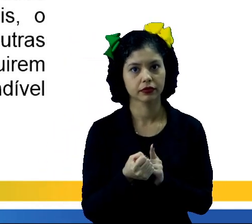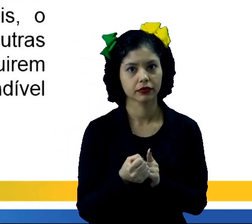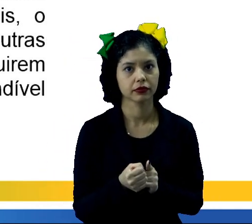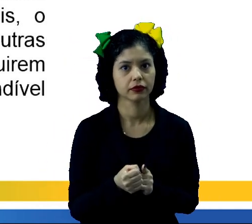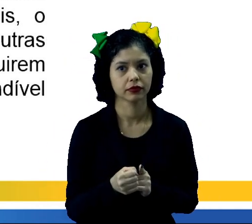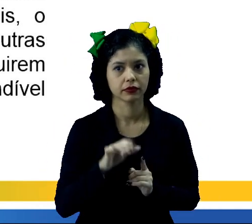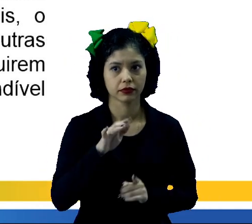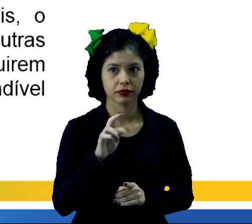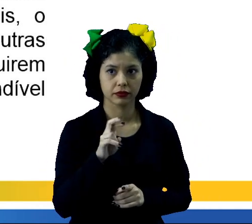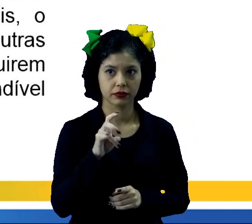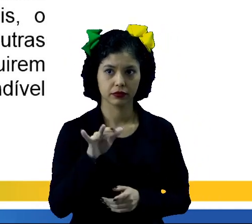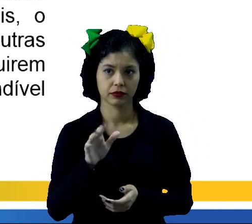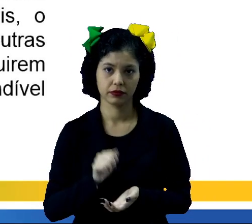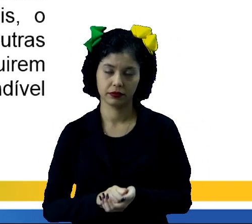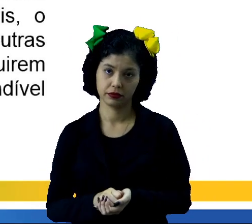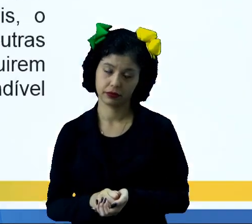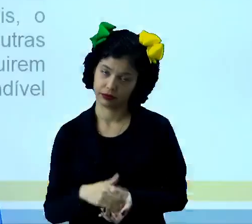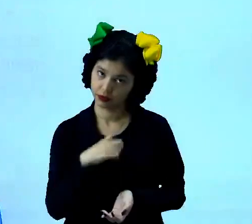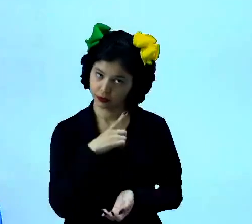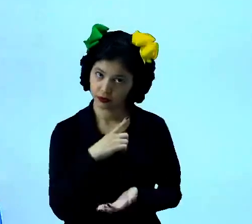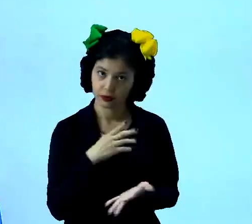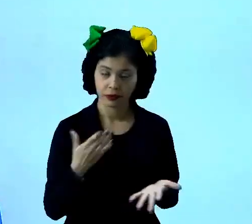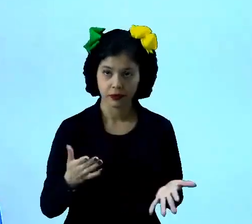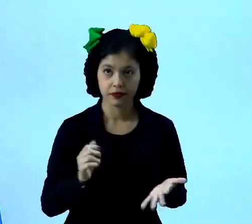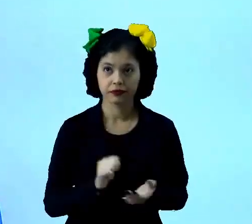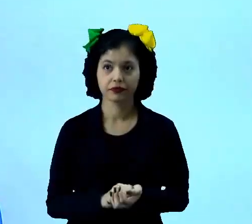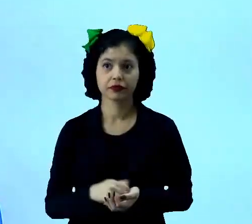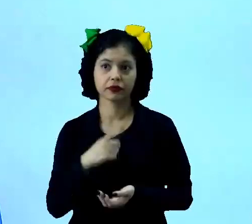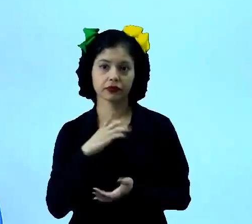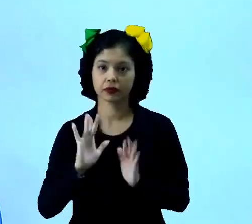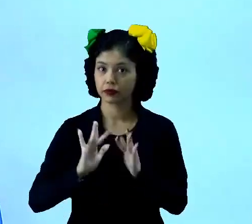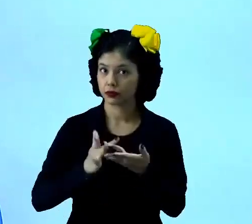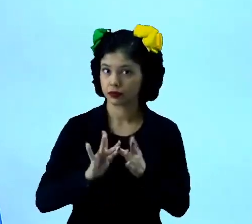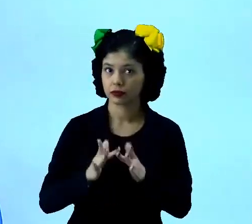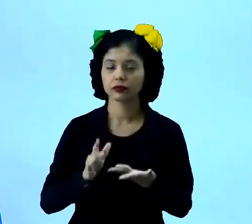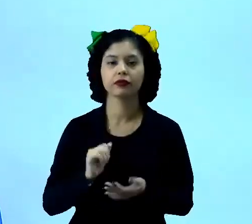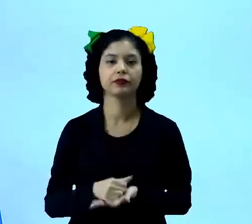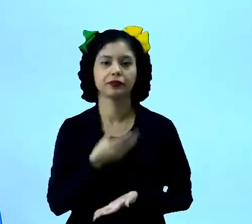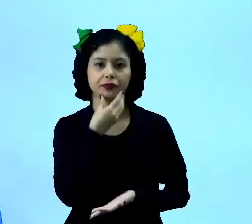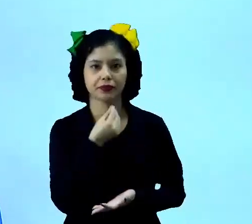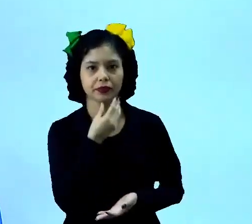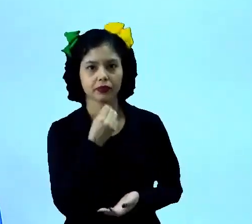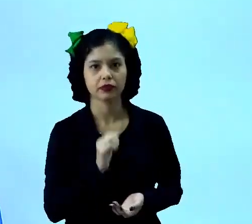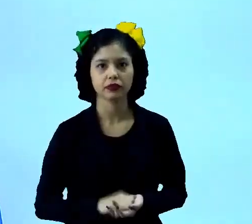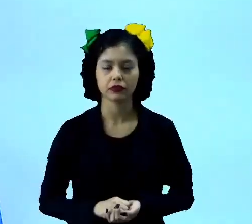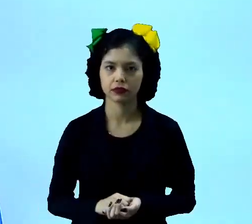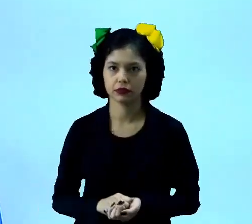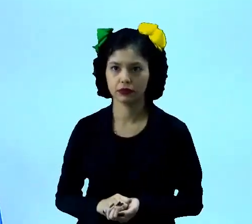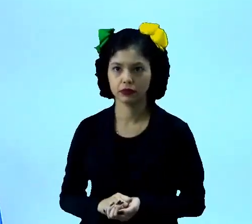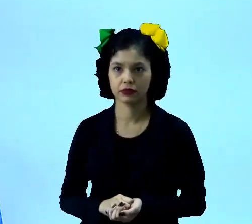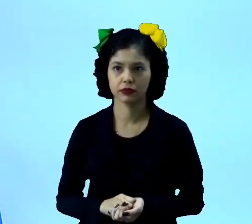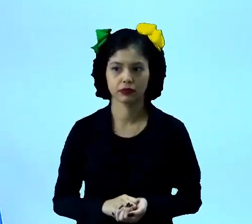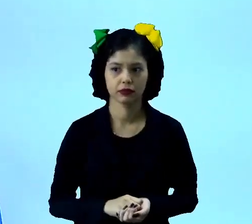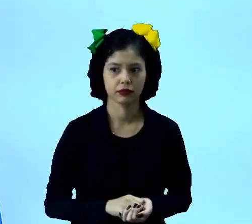etapa civilizatória. Seria imprescindível, né, que houvesse o contato com o homem branco, com a civilização.